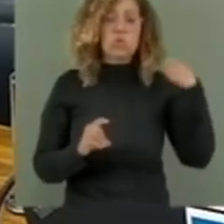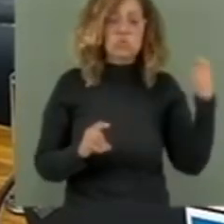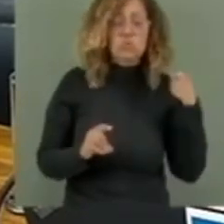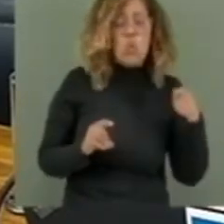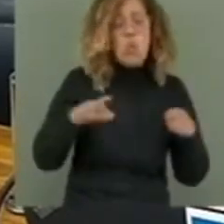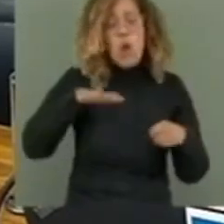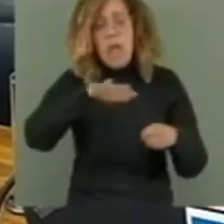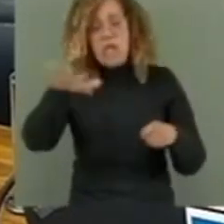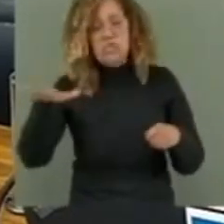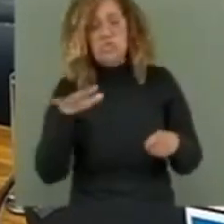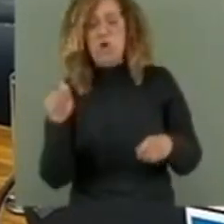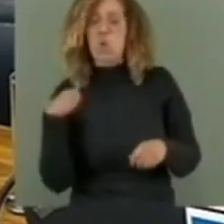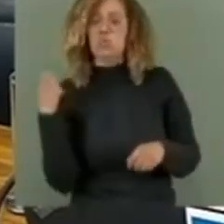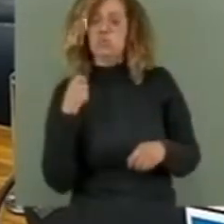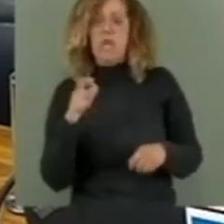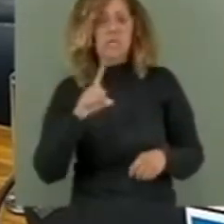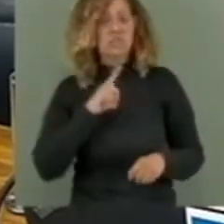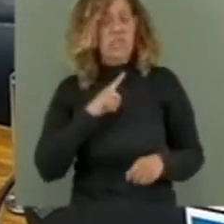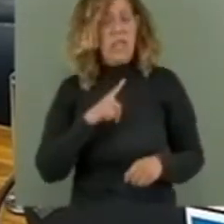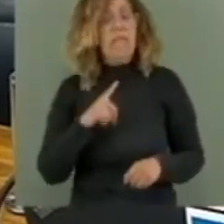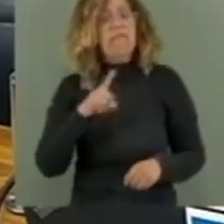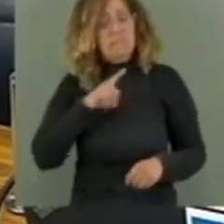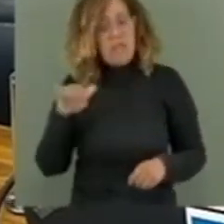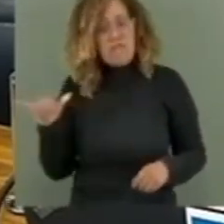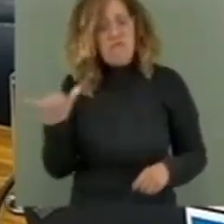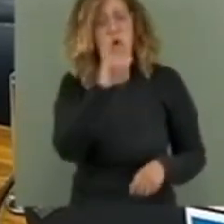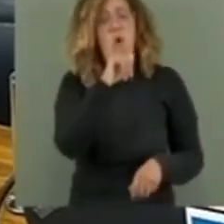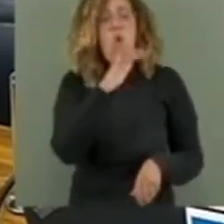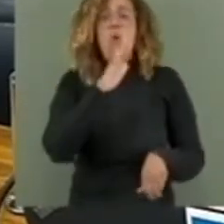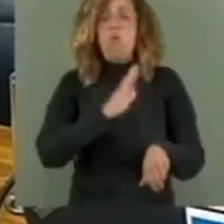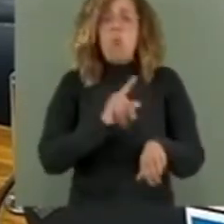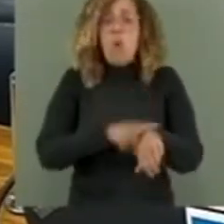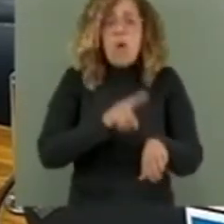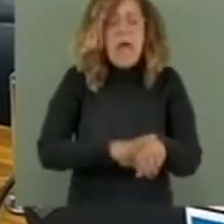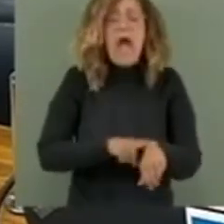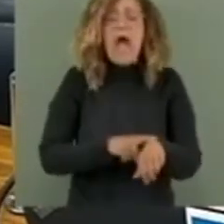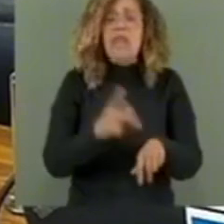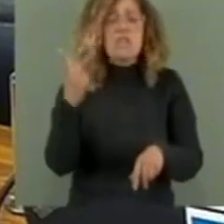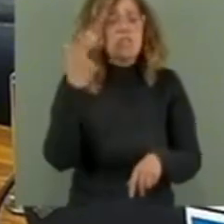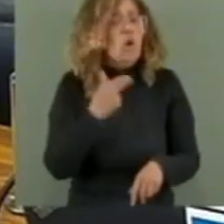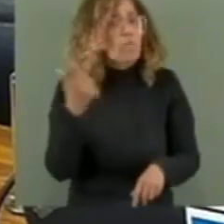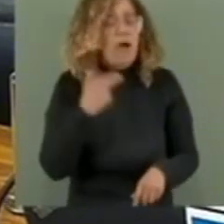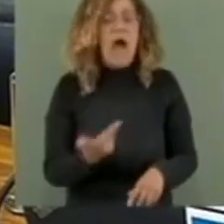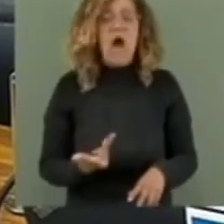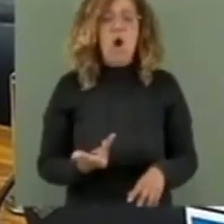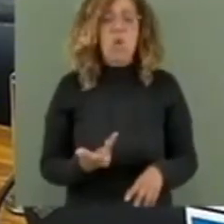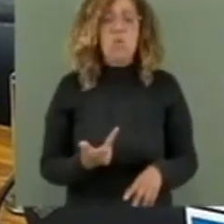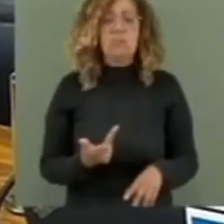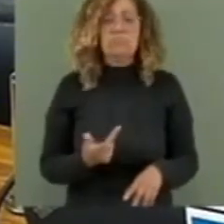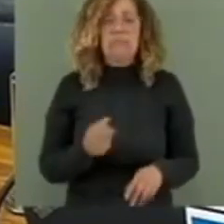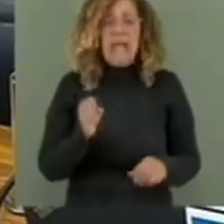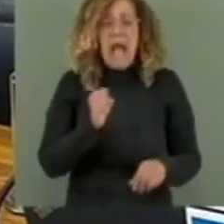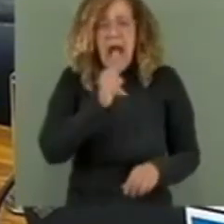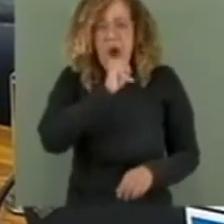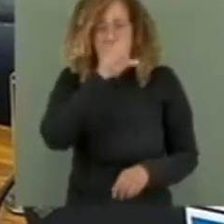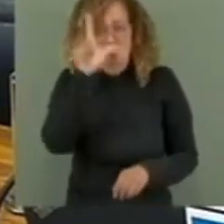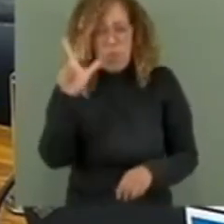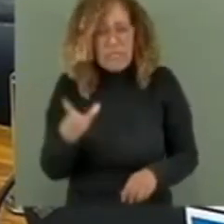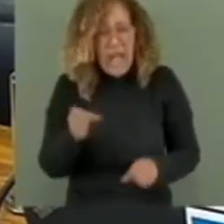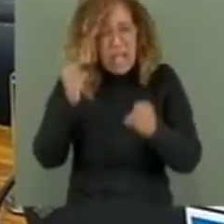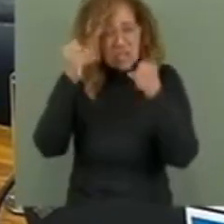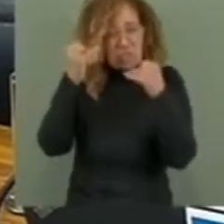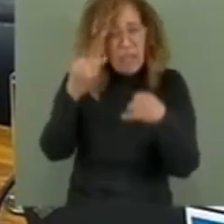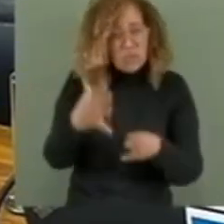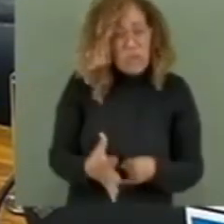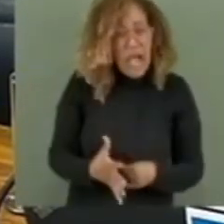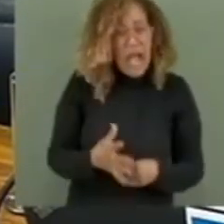tem possa ter voo em horários normais nós não tenhamos que acordar de madrugada 1 hora